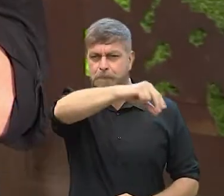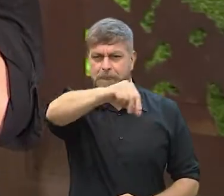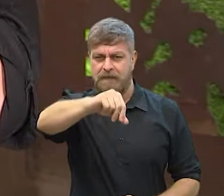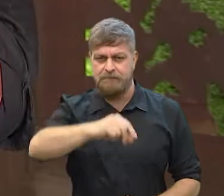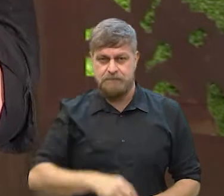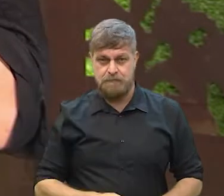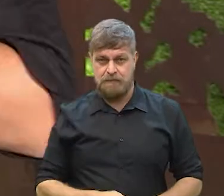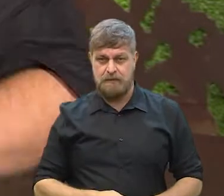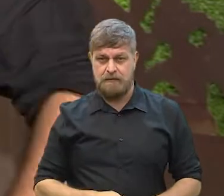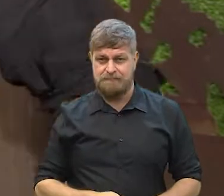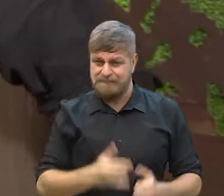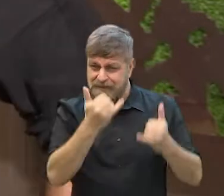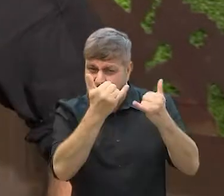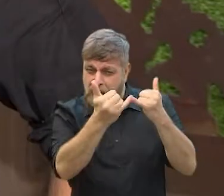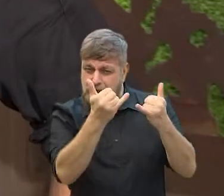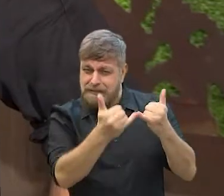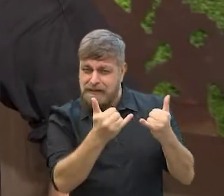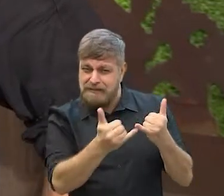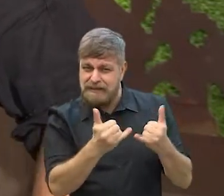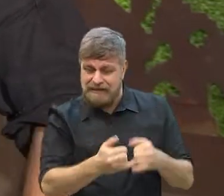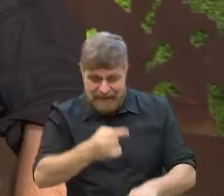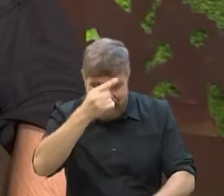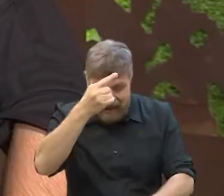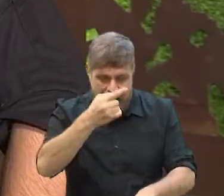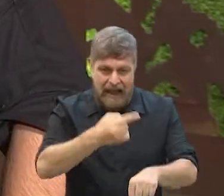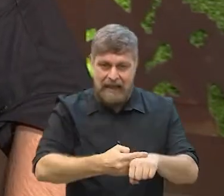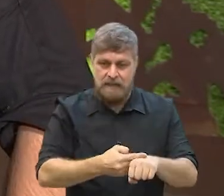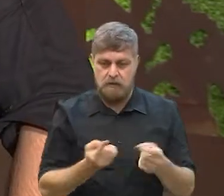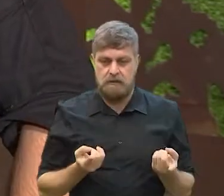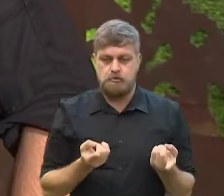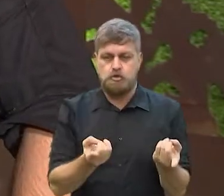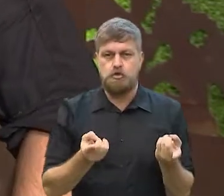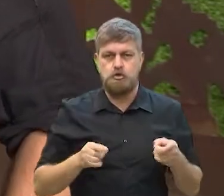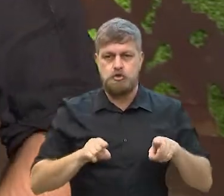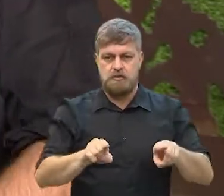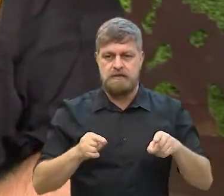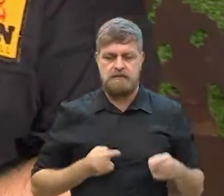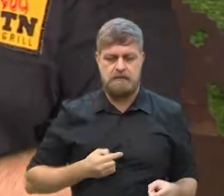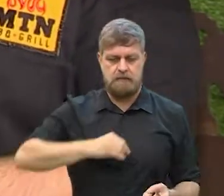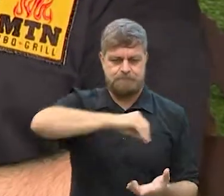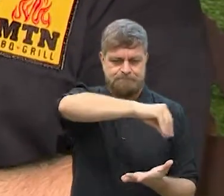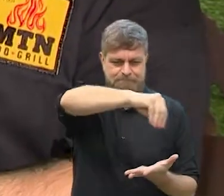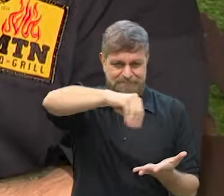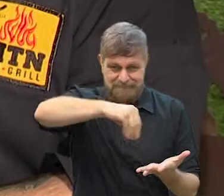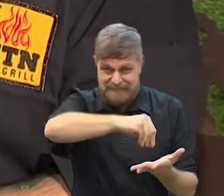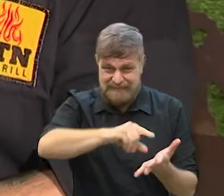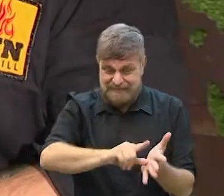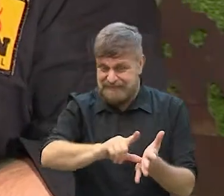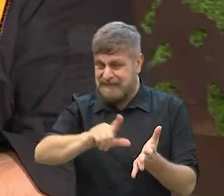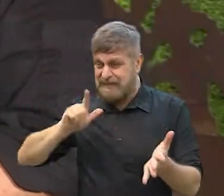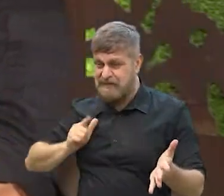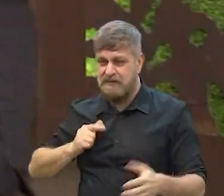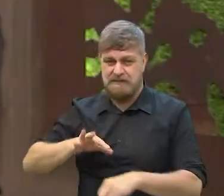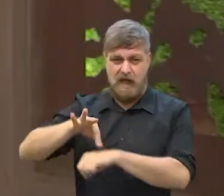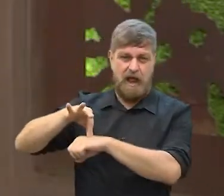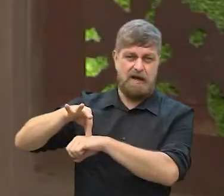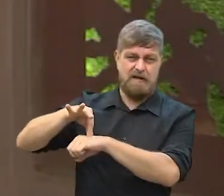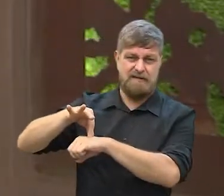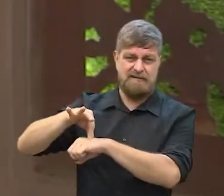detalhe importante é sempre salgar na hora de ir para a churrasqueira. Porque se tu salgar antes, essa carne vai ficar uma